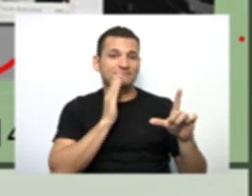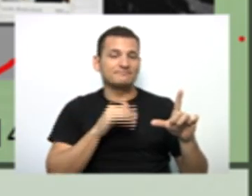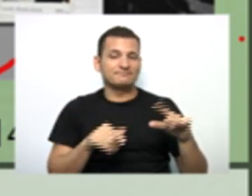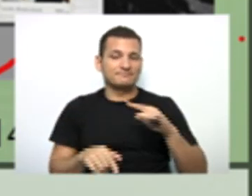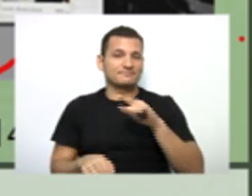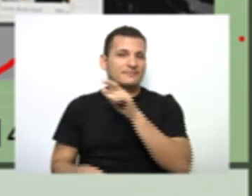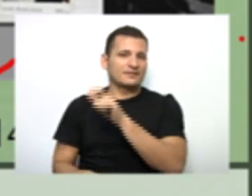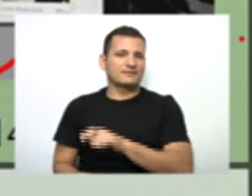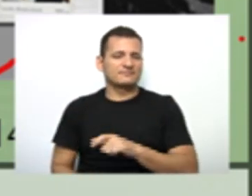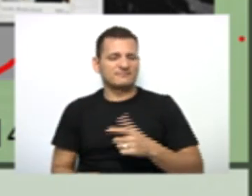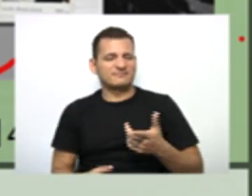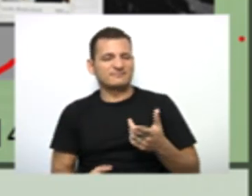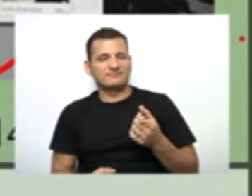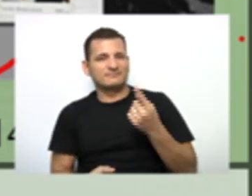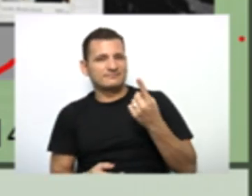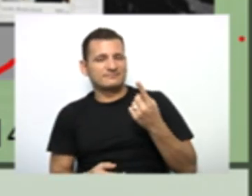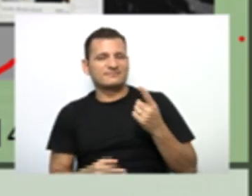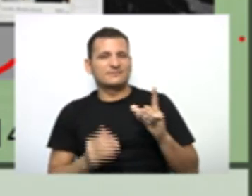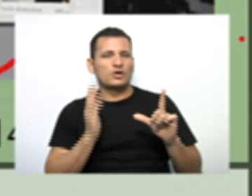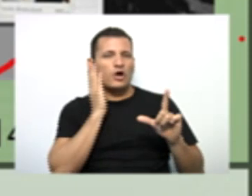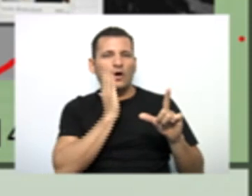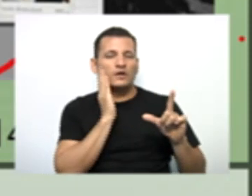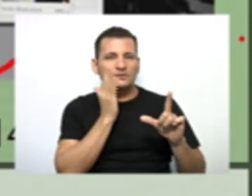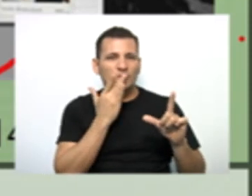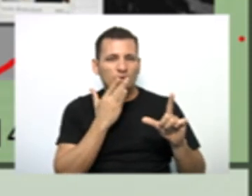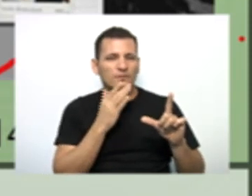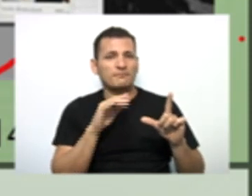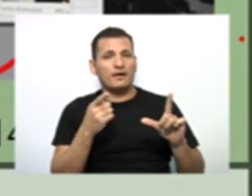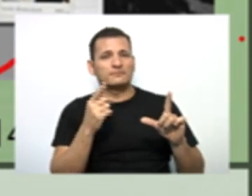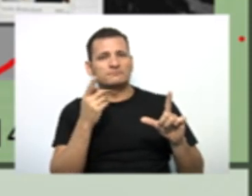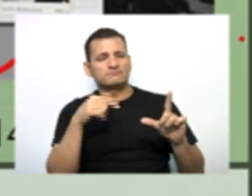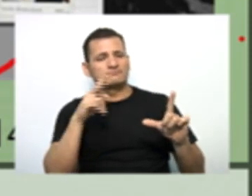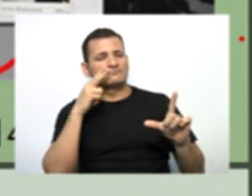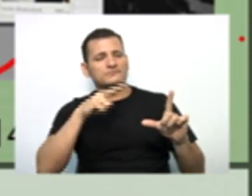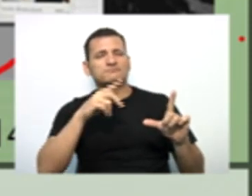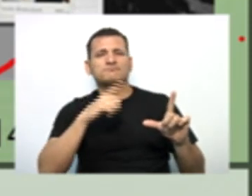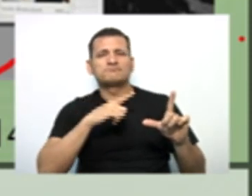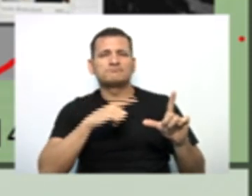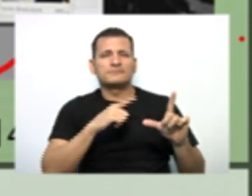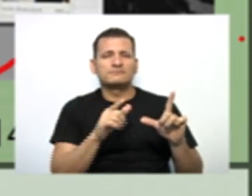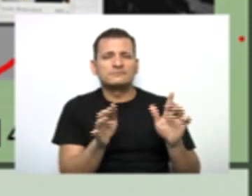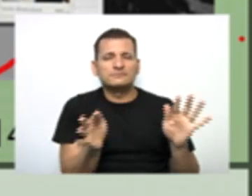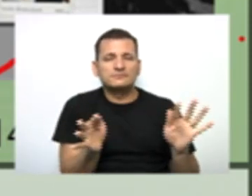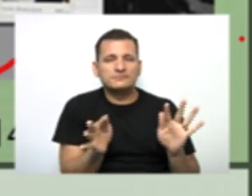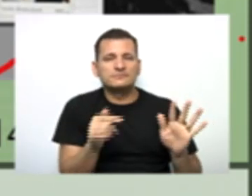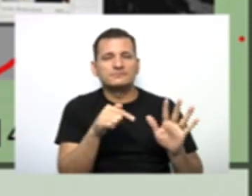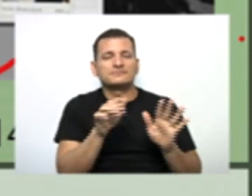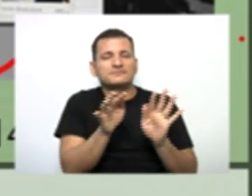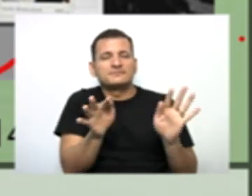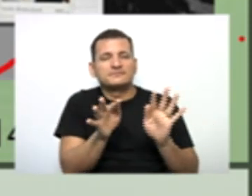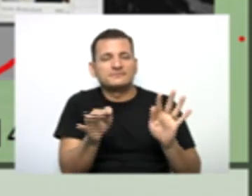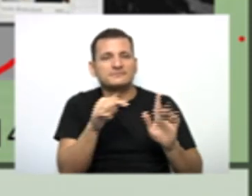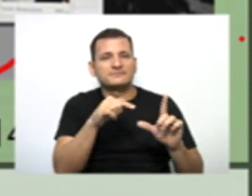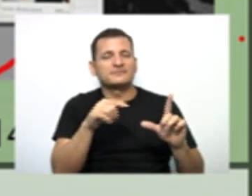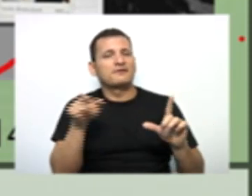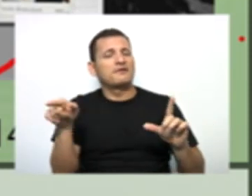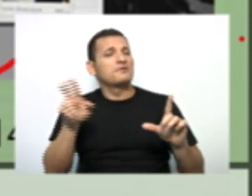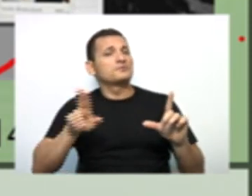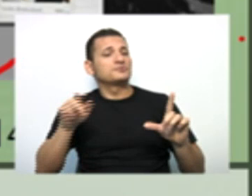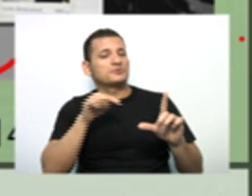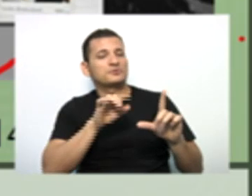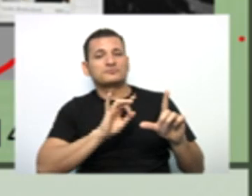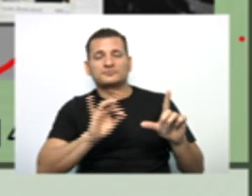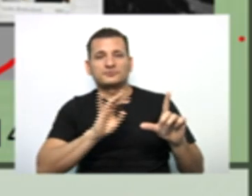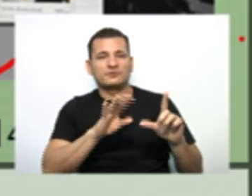ficar assim, credo, pink, mas veja como ficou sutil, apesar dele estar usando pink. E ele usou somente